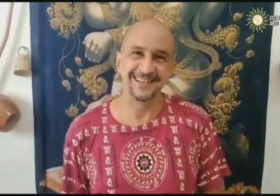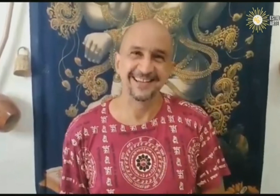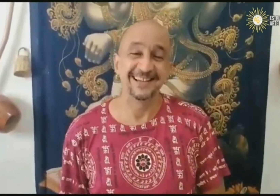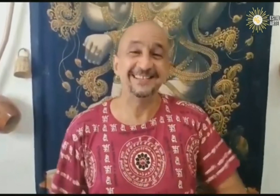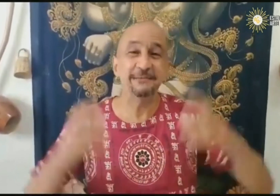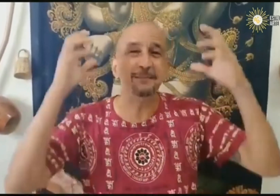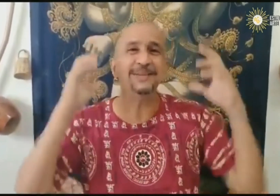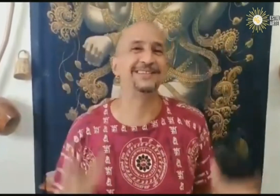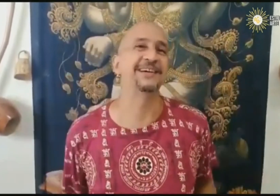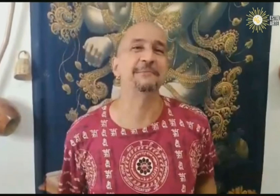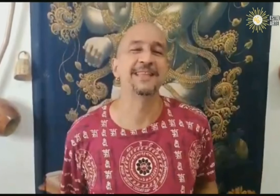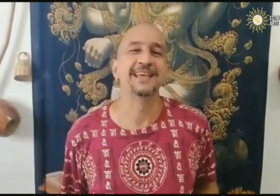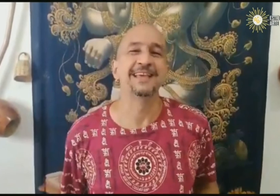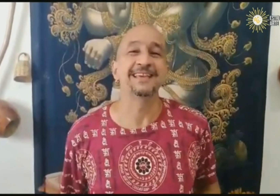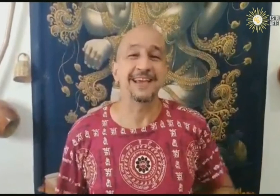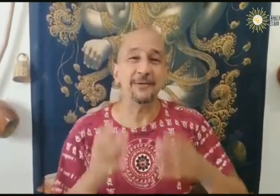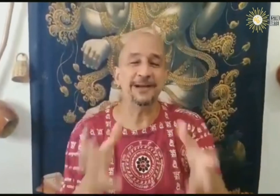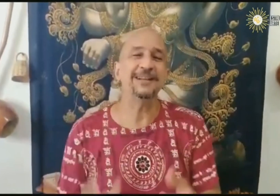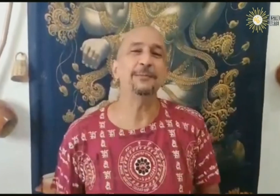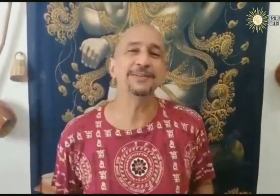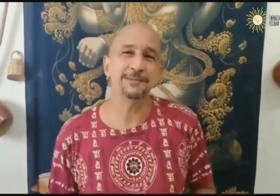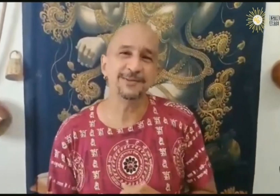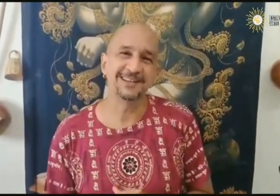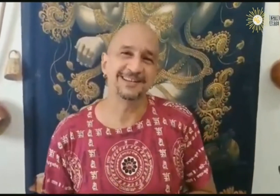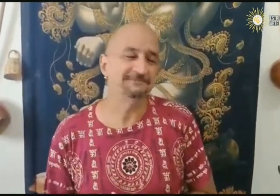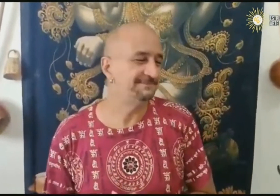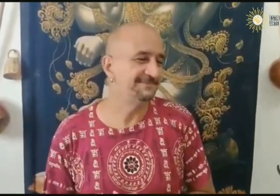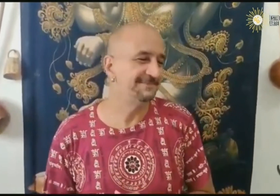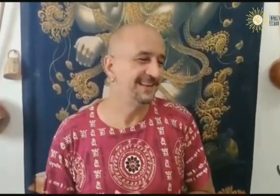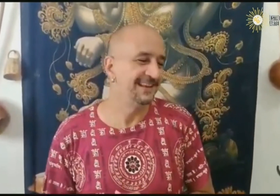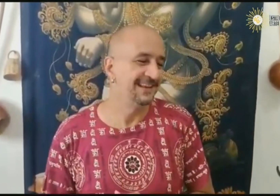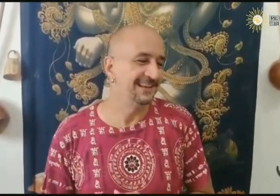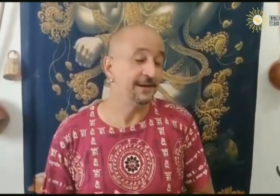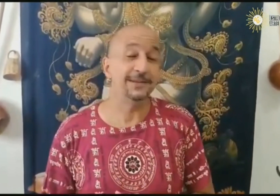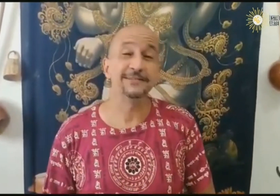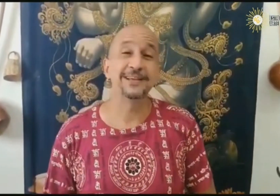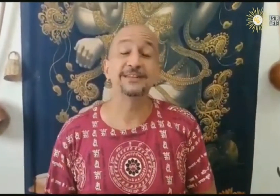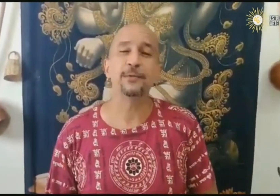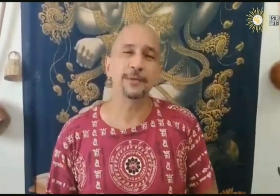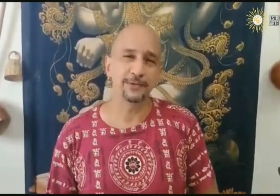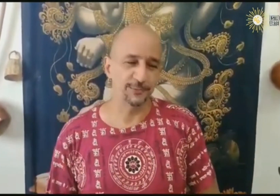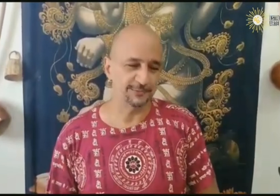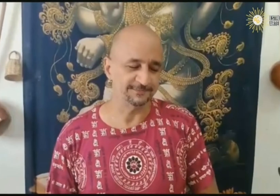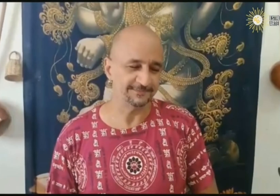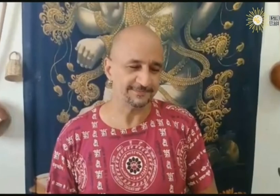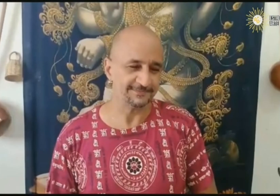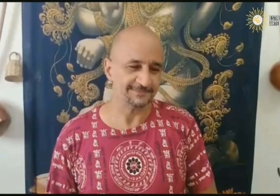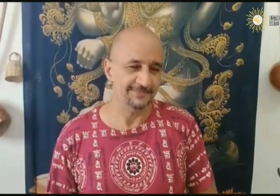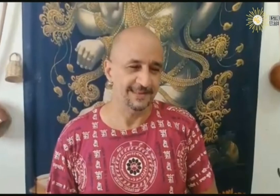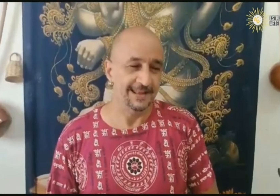verso, receber poesia. E quero compartilhar uma poesia para você. Chama-se Feliz Poema Novo.